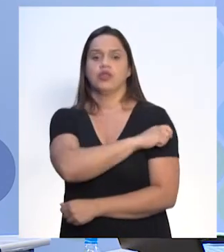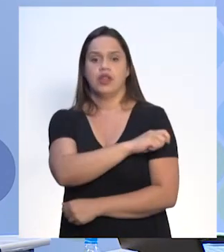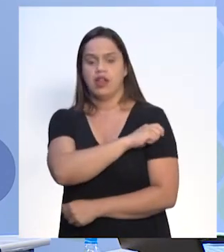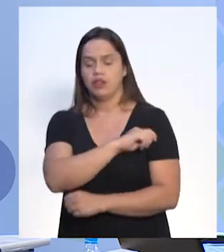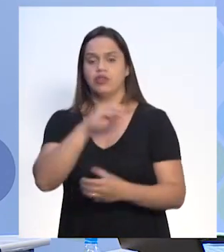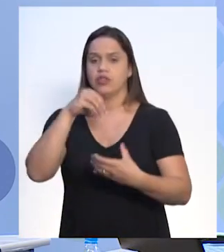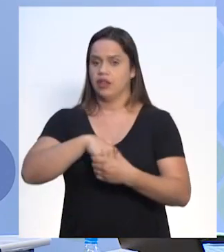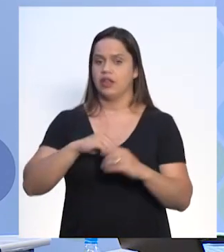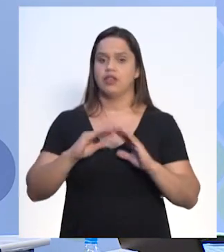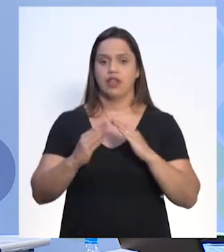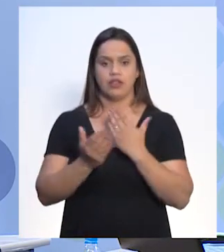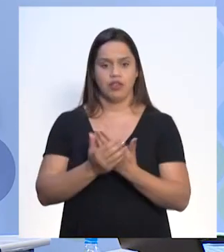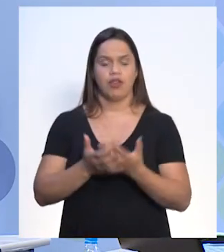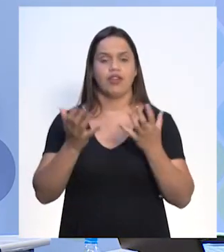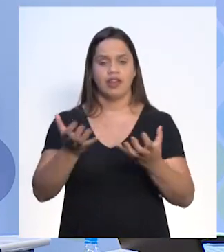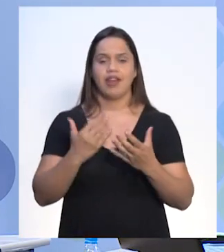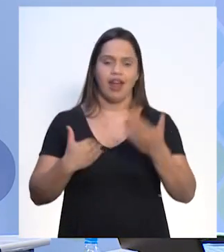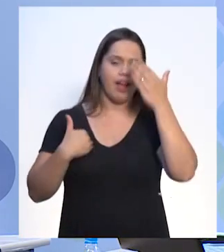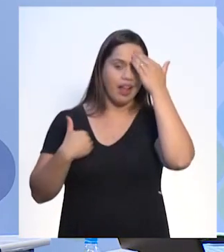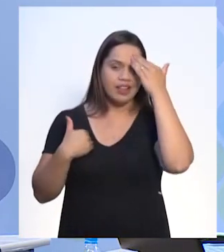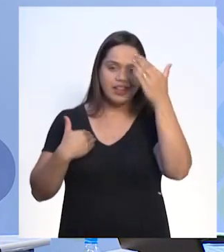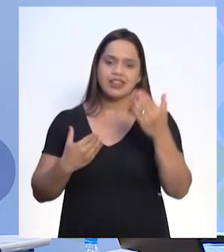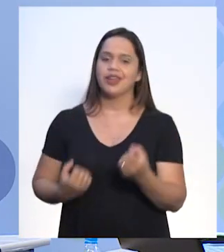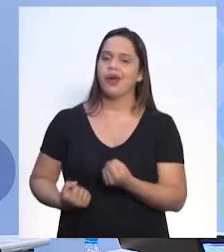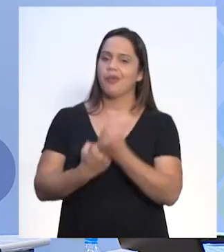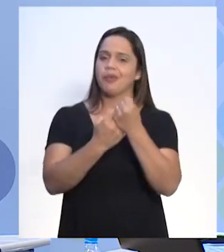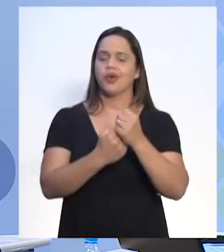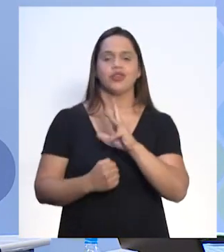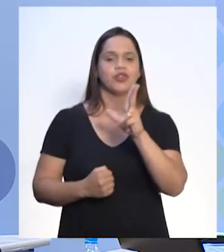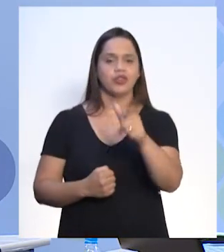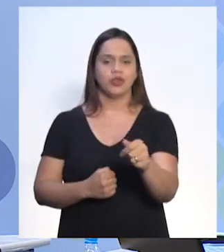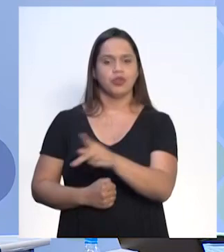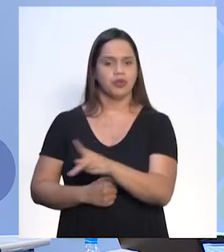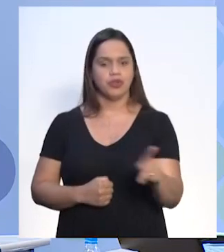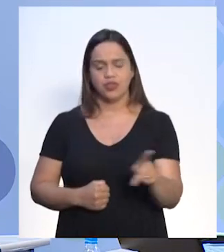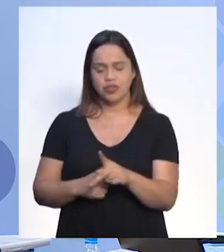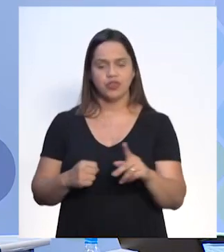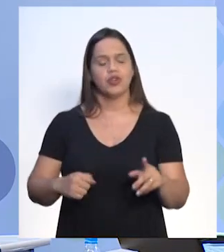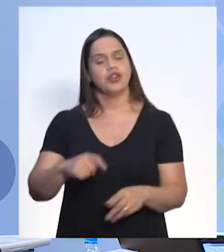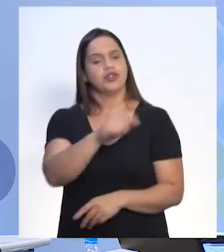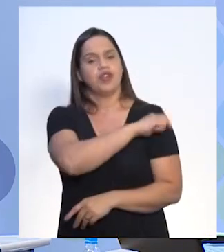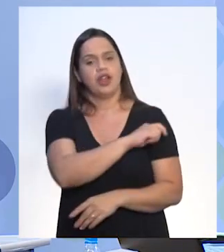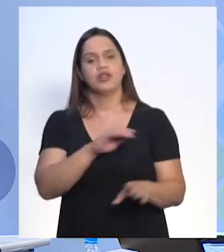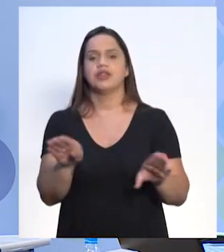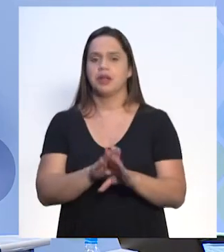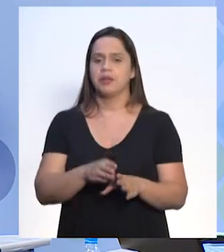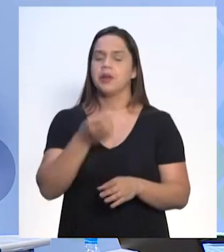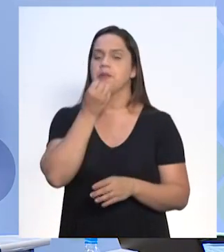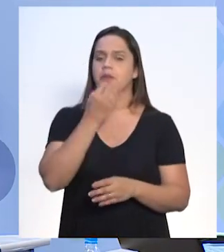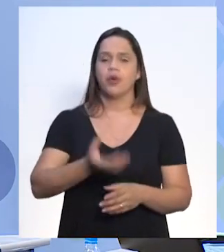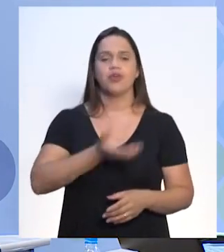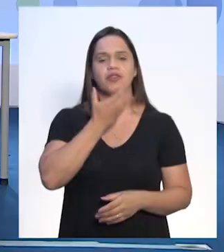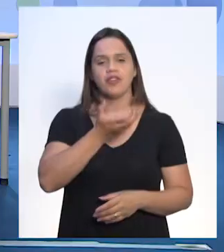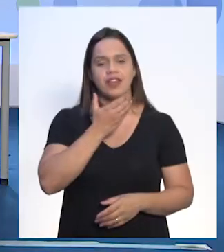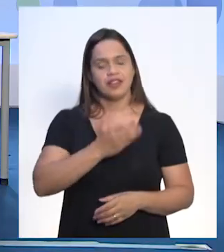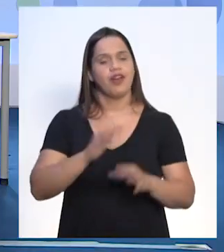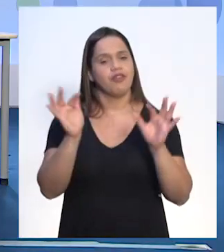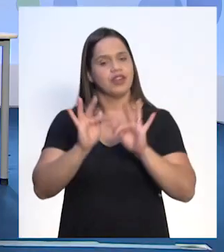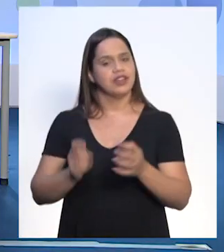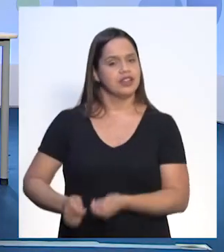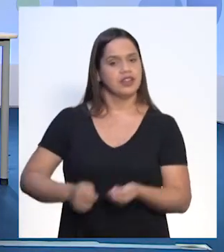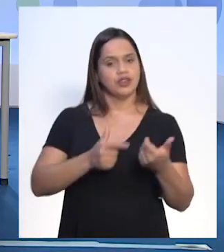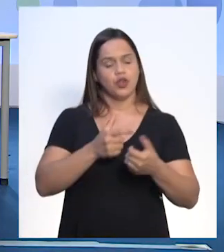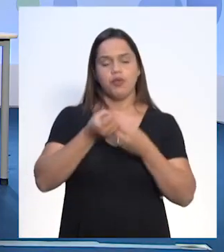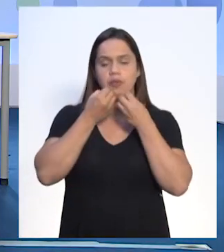na escola. Eu quero agradecer imensamente o apoio dos professores e dos alunos. Desejar boas festas para vocês. Aproveitar